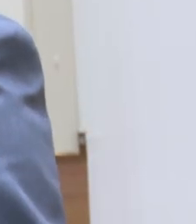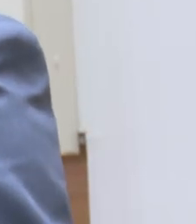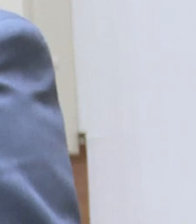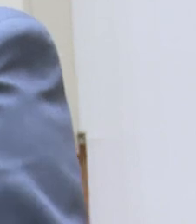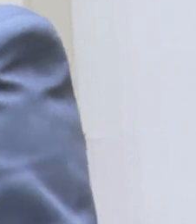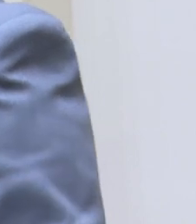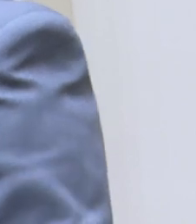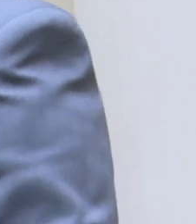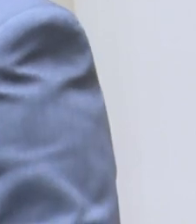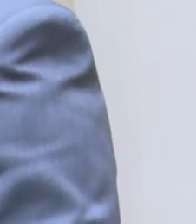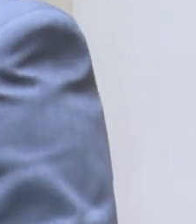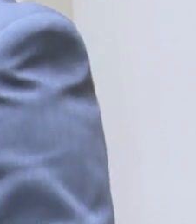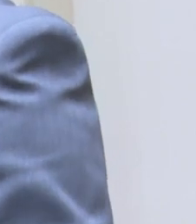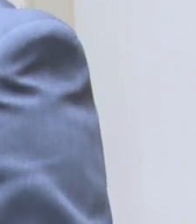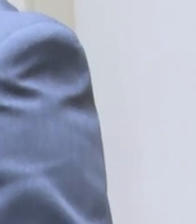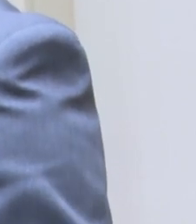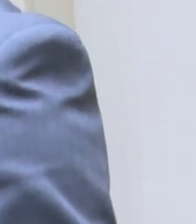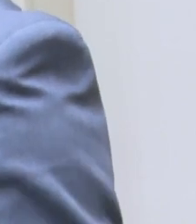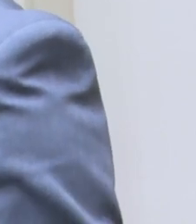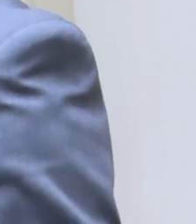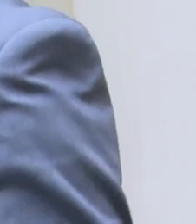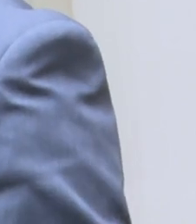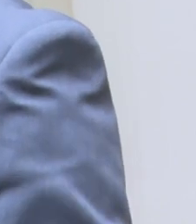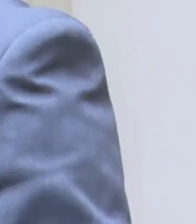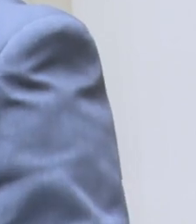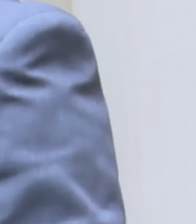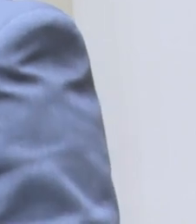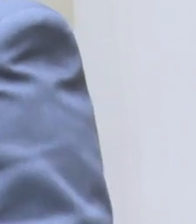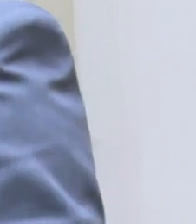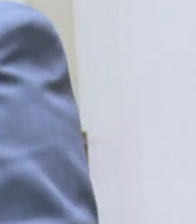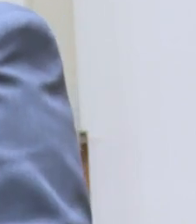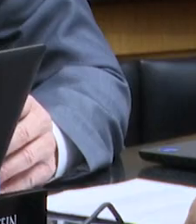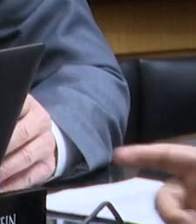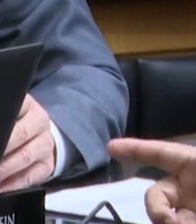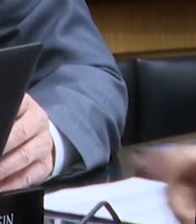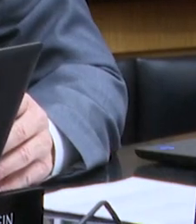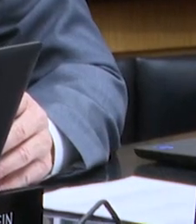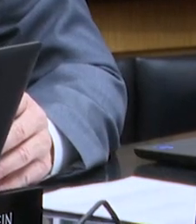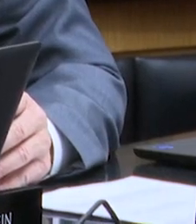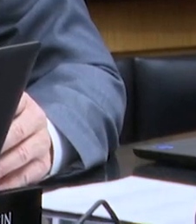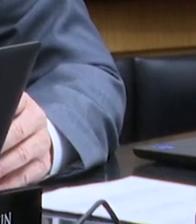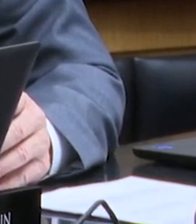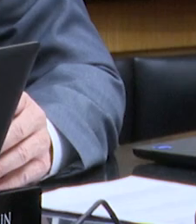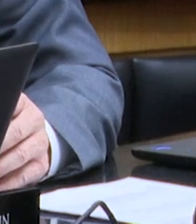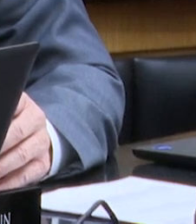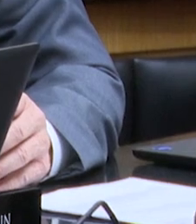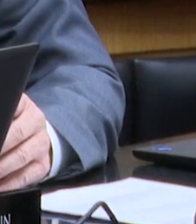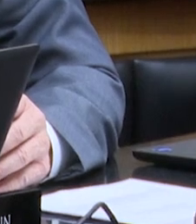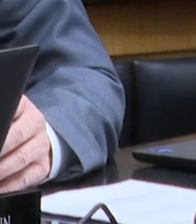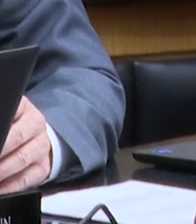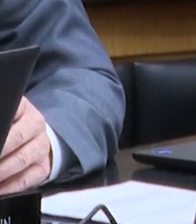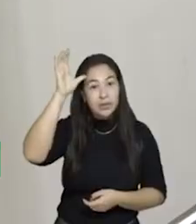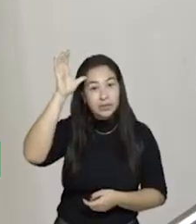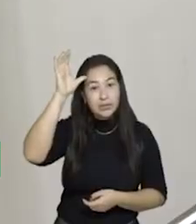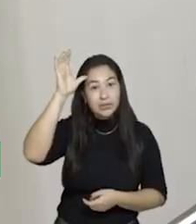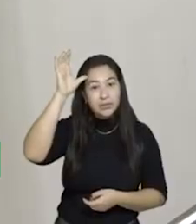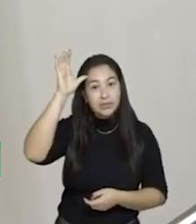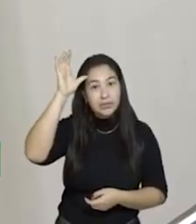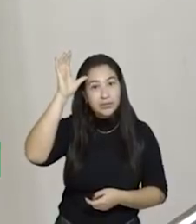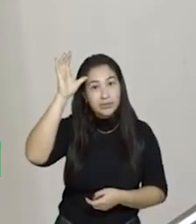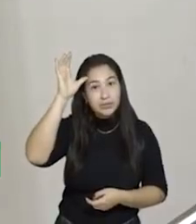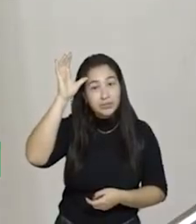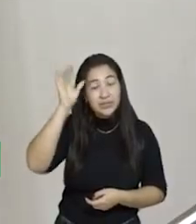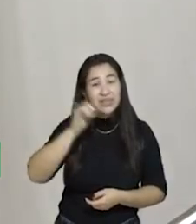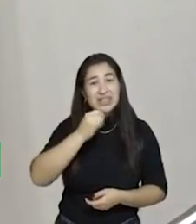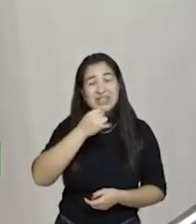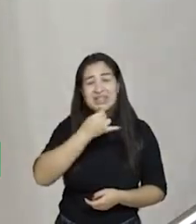Marcos da Rosa falou sobre encerramento do programa nacional de escola Cívico militares pelo Governo Federal A